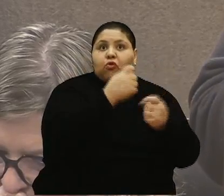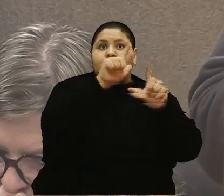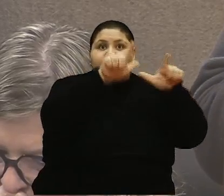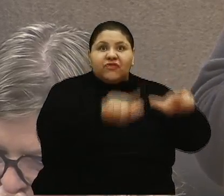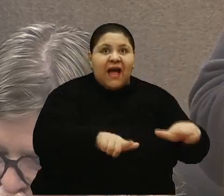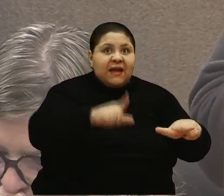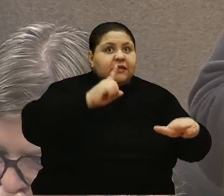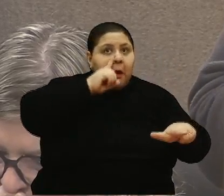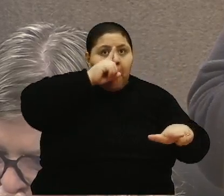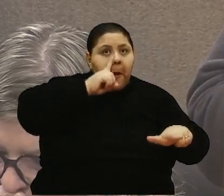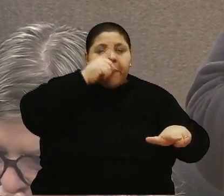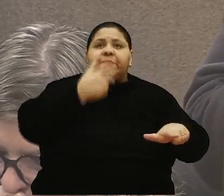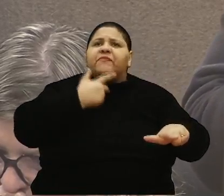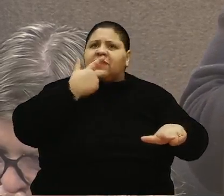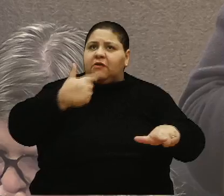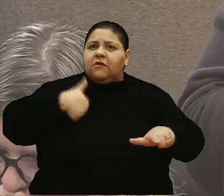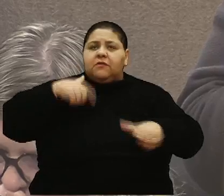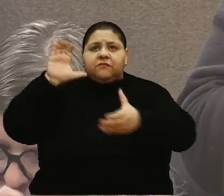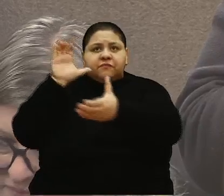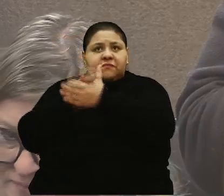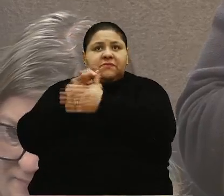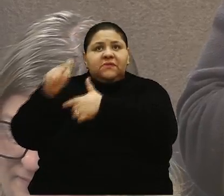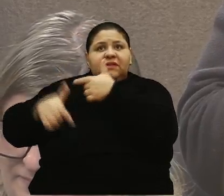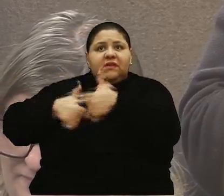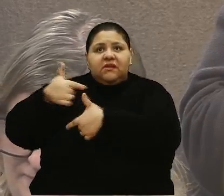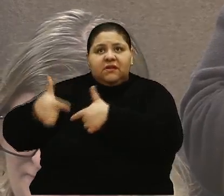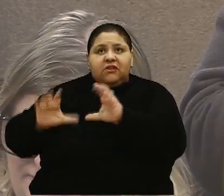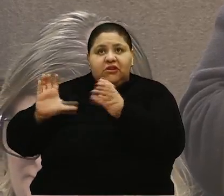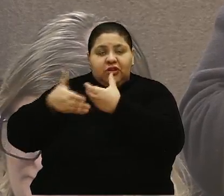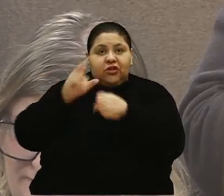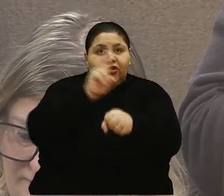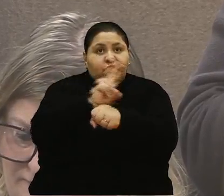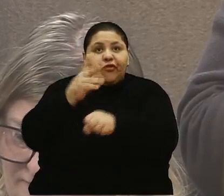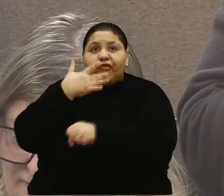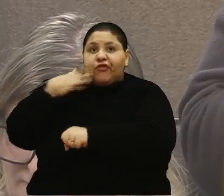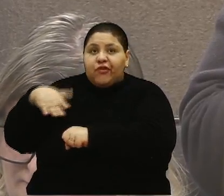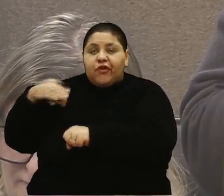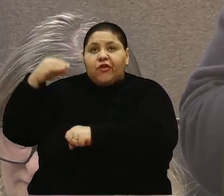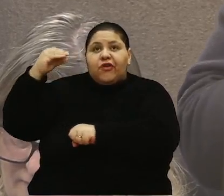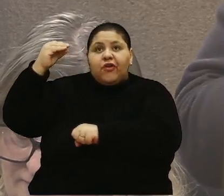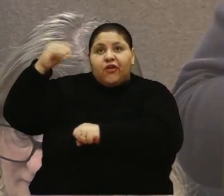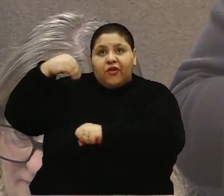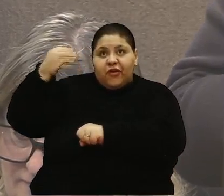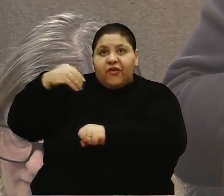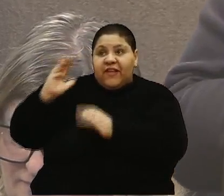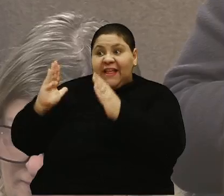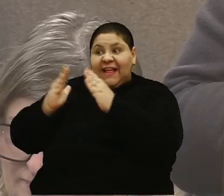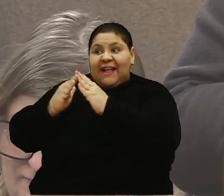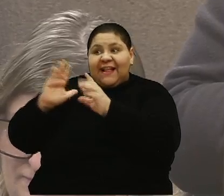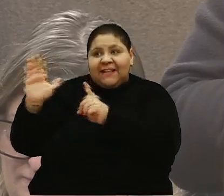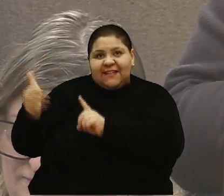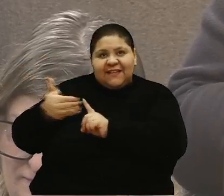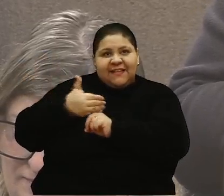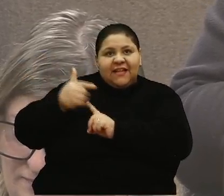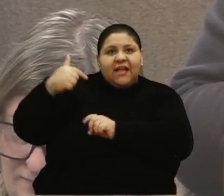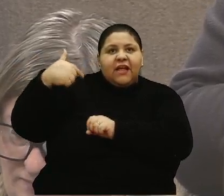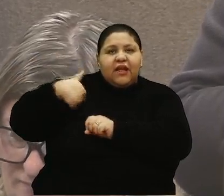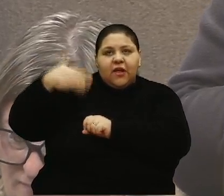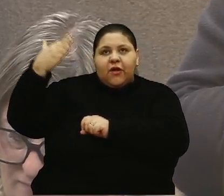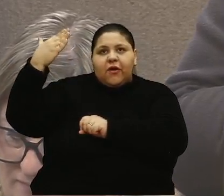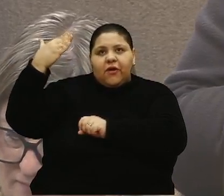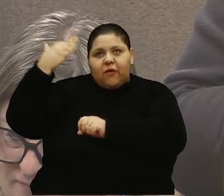né? E eu falo isso que a minha esposa trabalhou na rede de proteção da criança, foi psicóloga em casas de acolhimento. E eu sei o